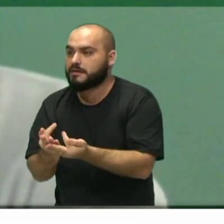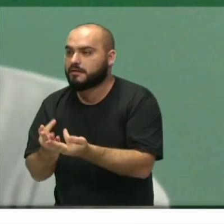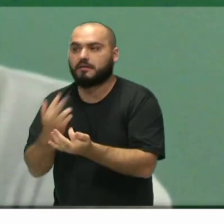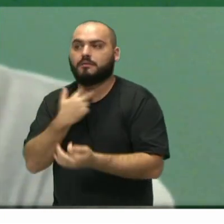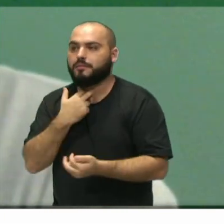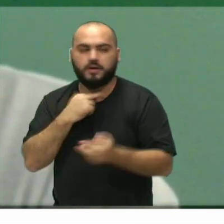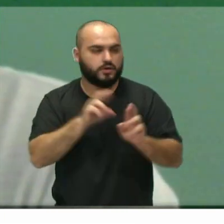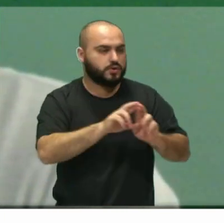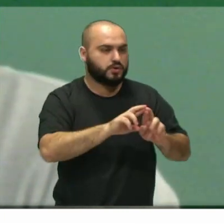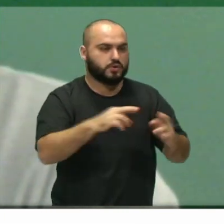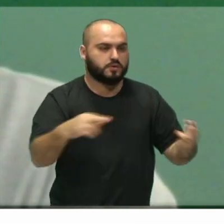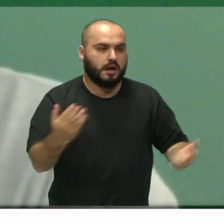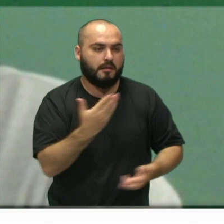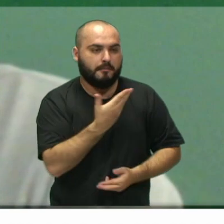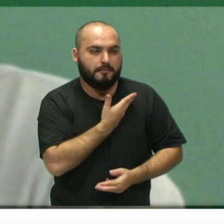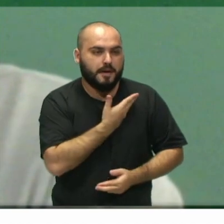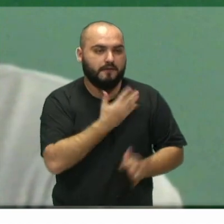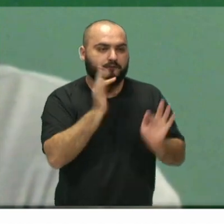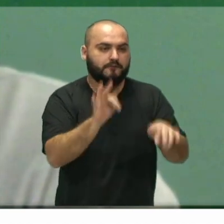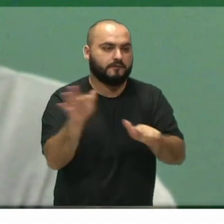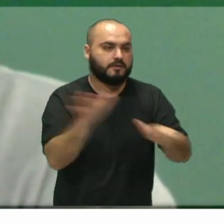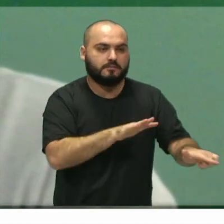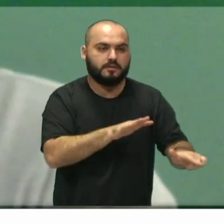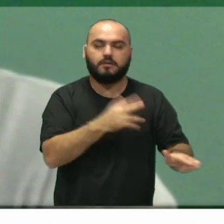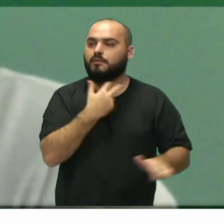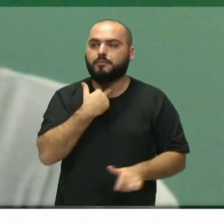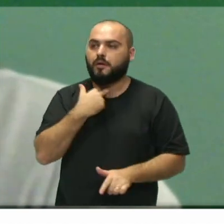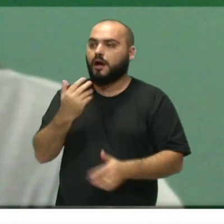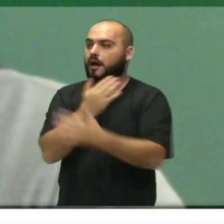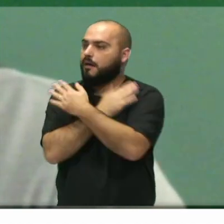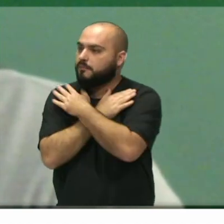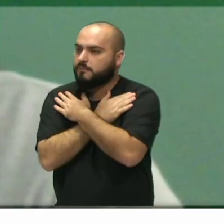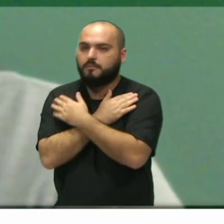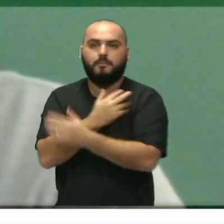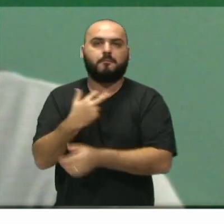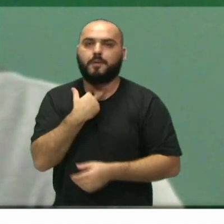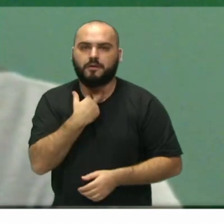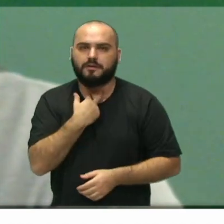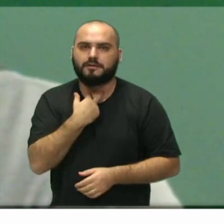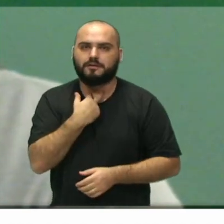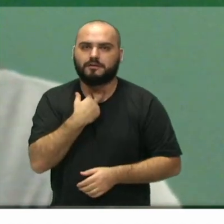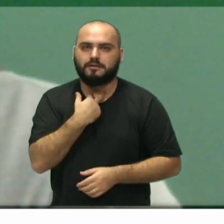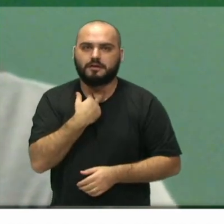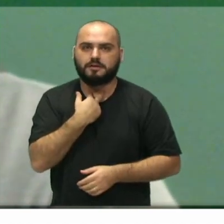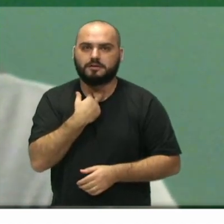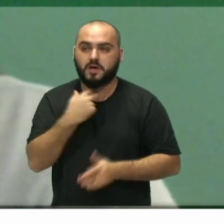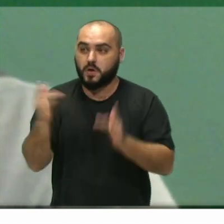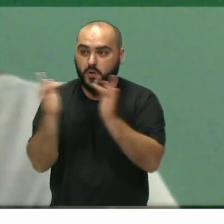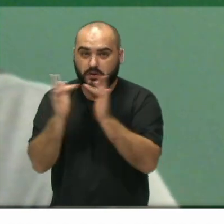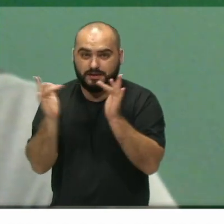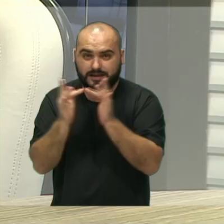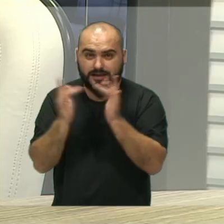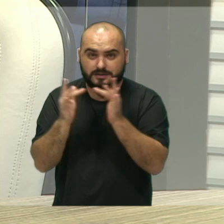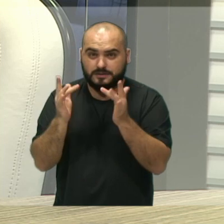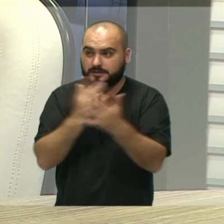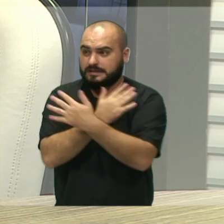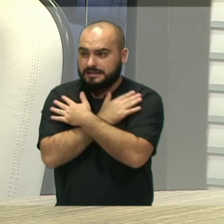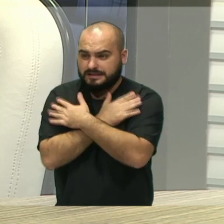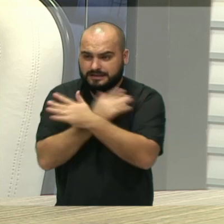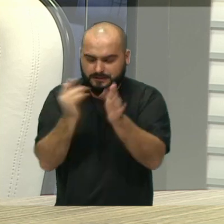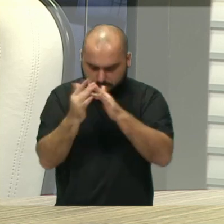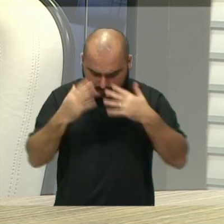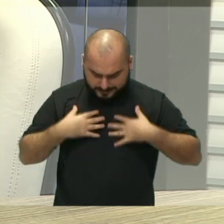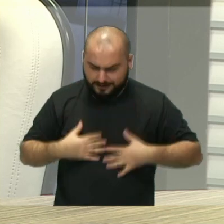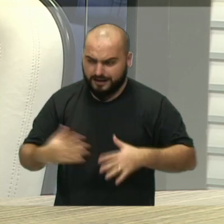os amigos no final de semana, não poder abraçar as pessoas. Essa questão do contato físico ela é extremamente